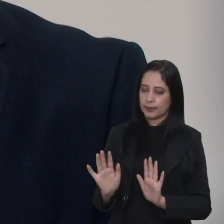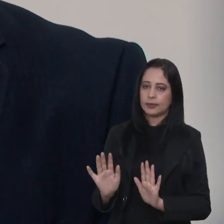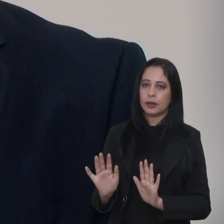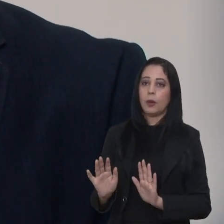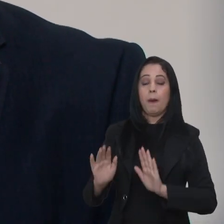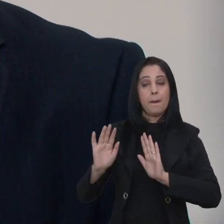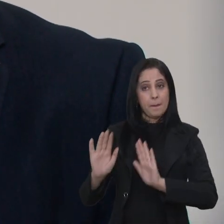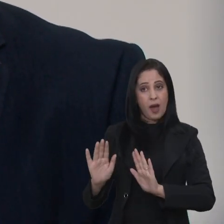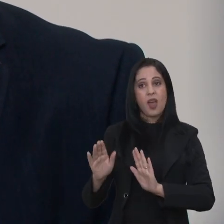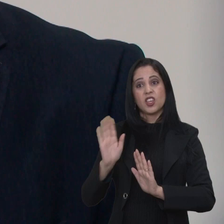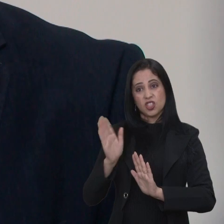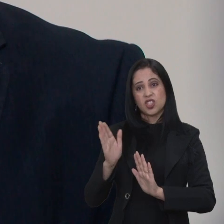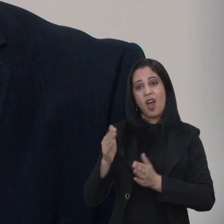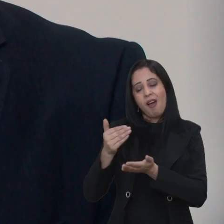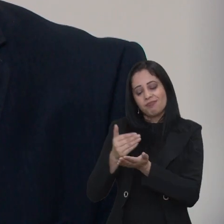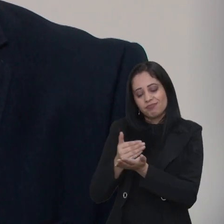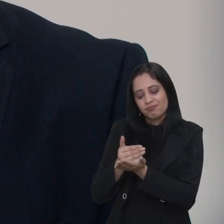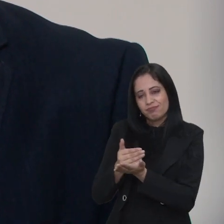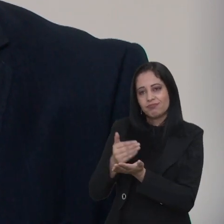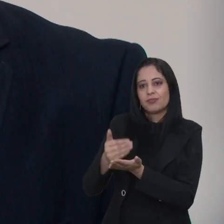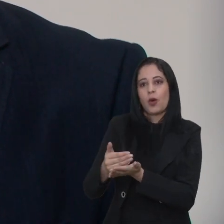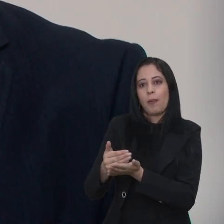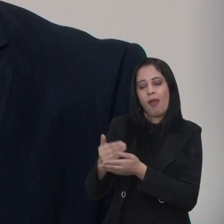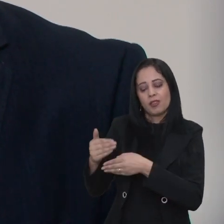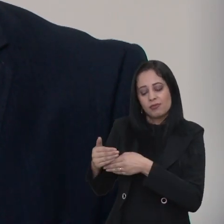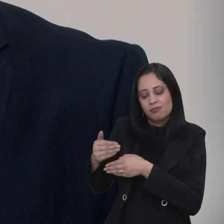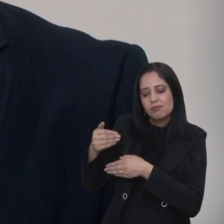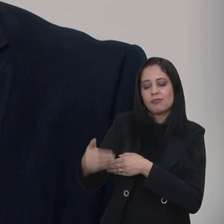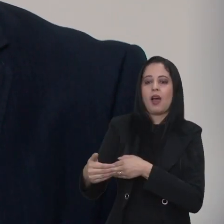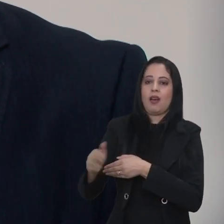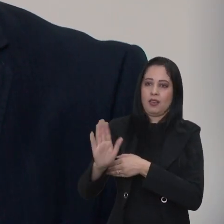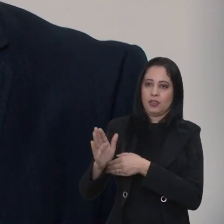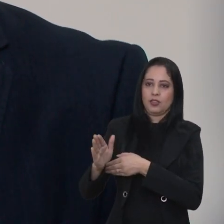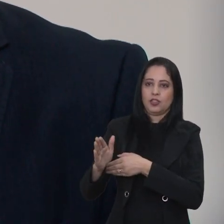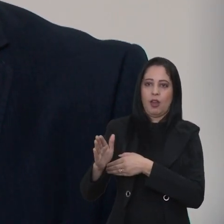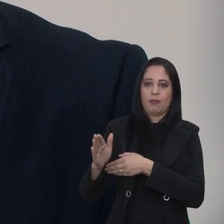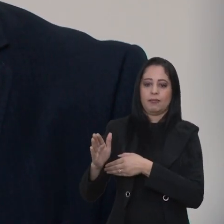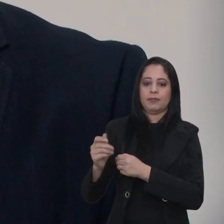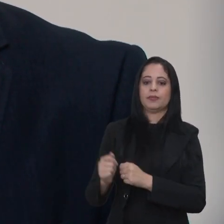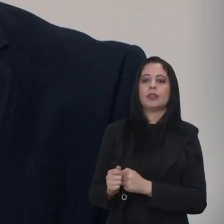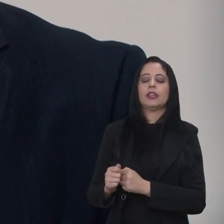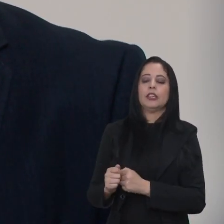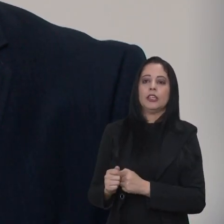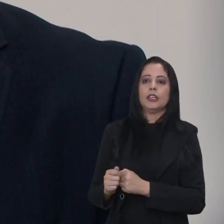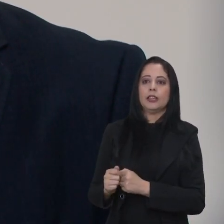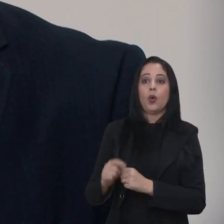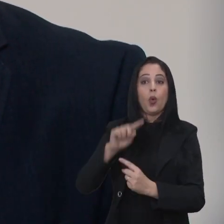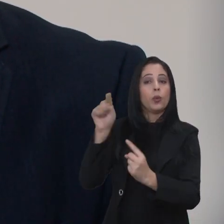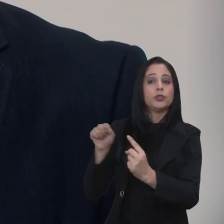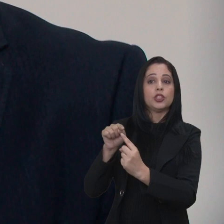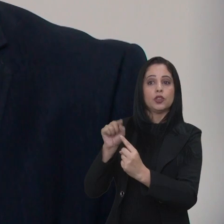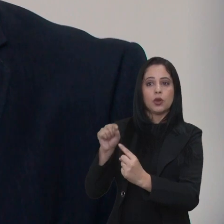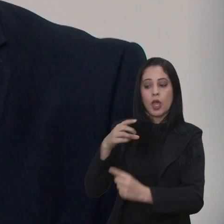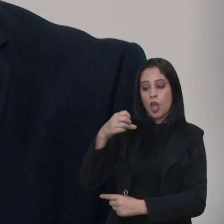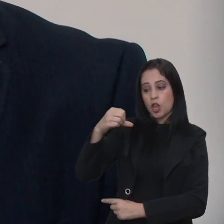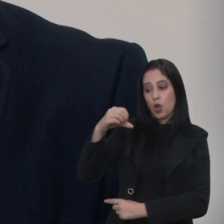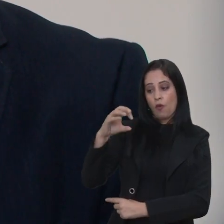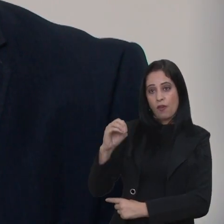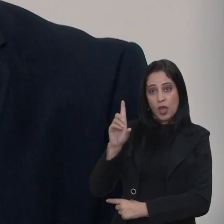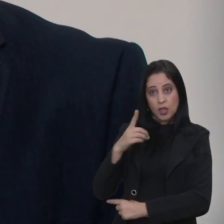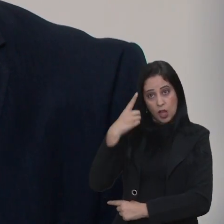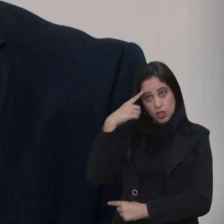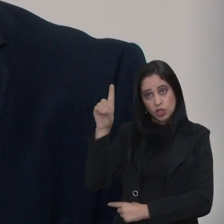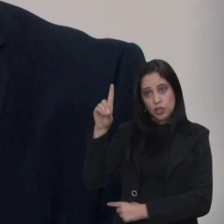a partir de então tudo será resolvido. Mas sem dúvida o nosso caminho e o nosso objetivo e missão é